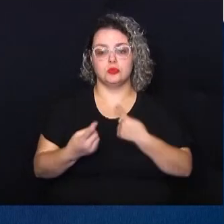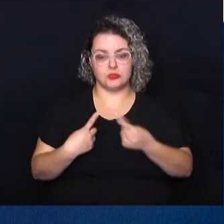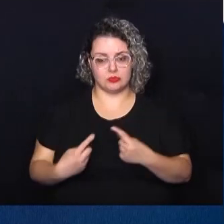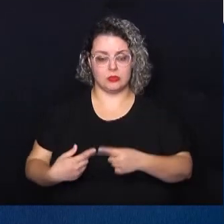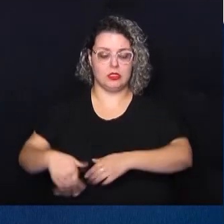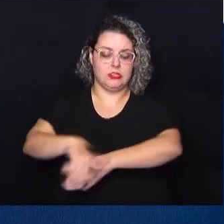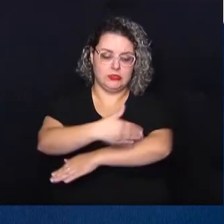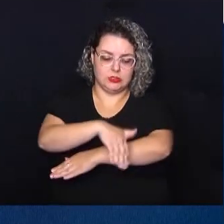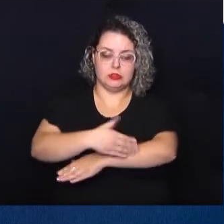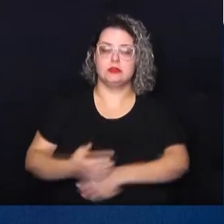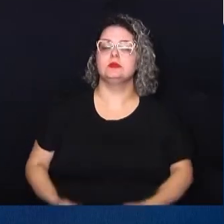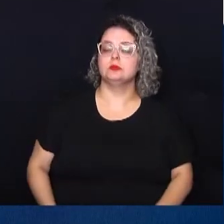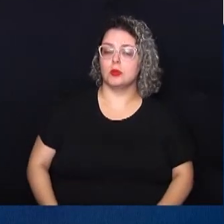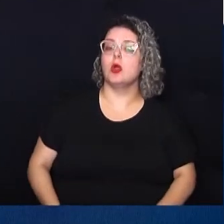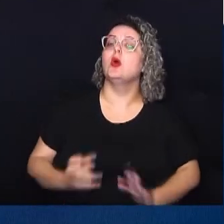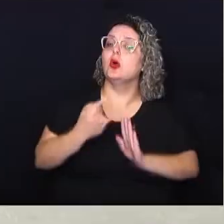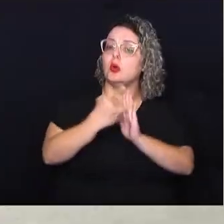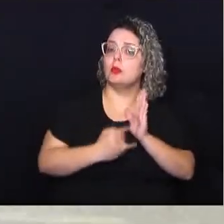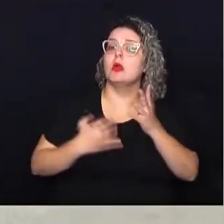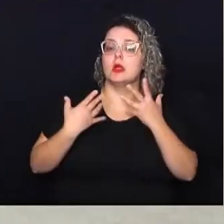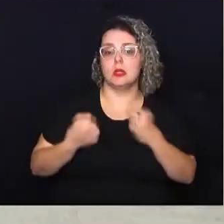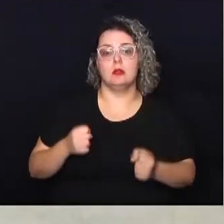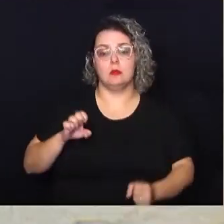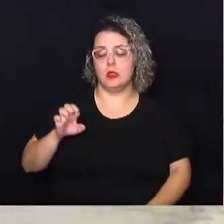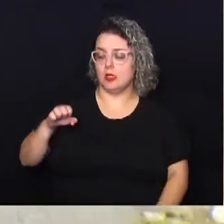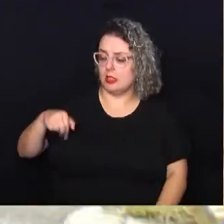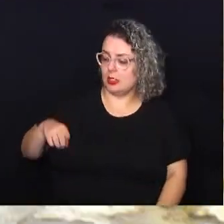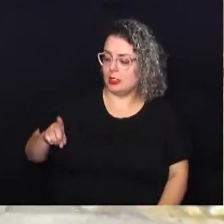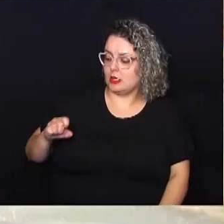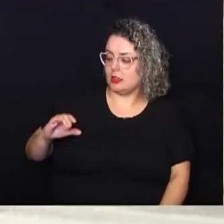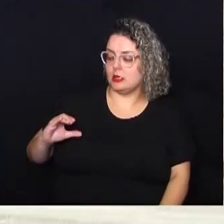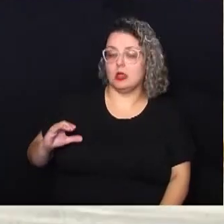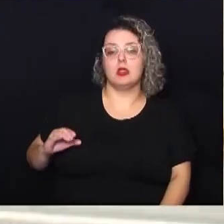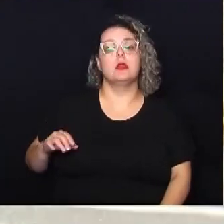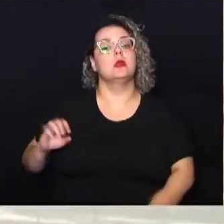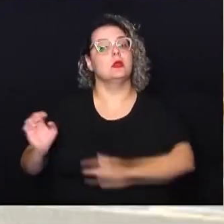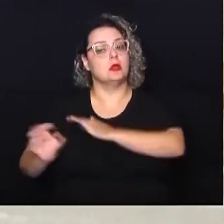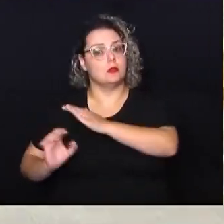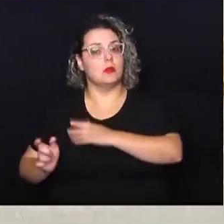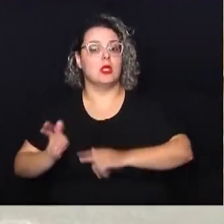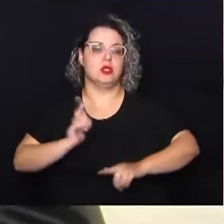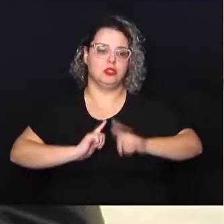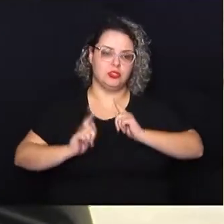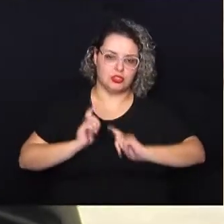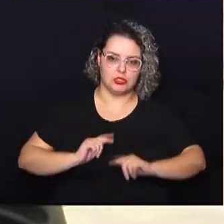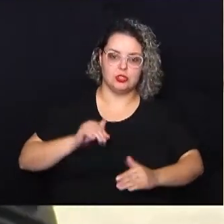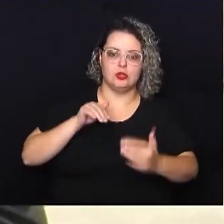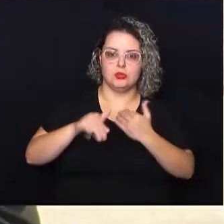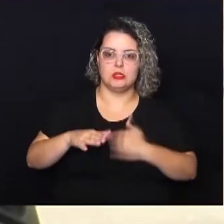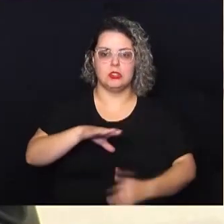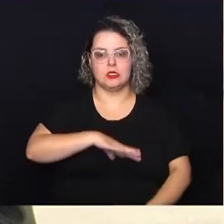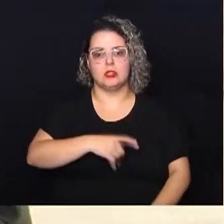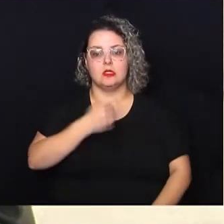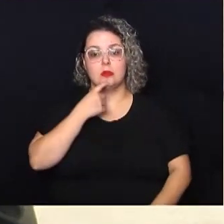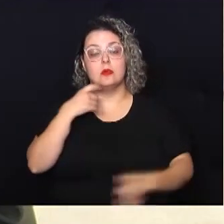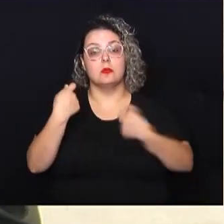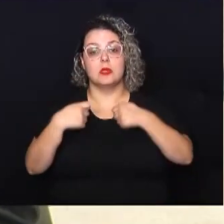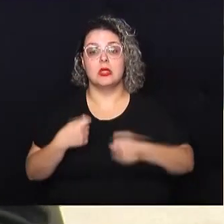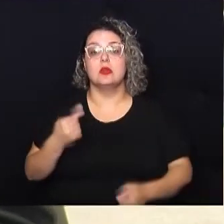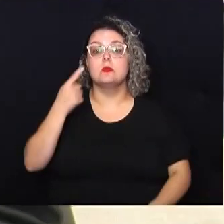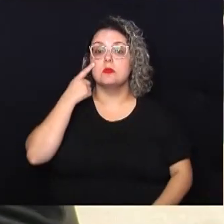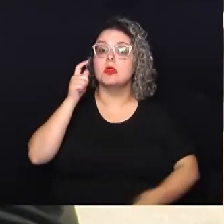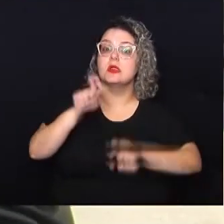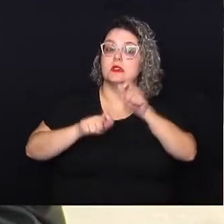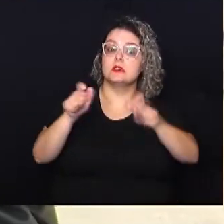O documento já foi recebido pela Endec, empresa que gerencia o trânsito em Campinas. Temos que pensar nas pessoas